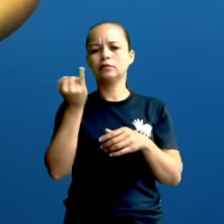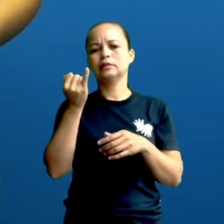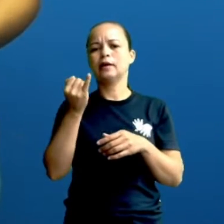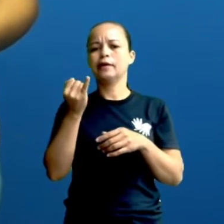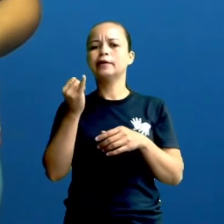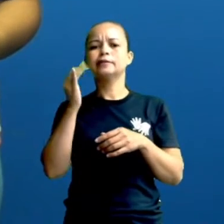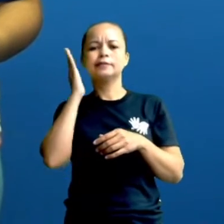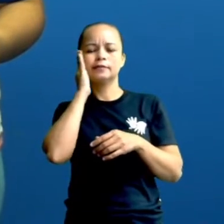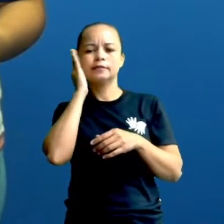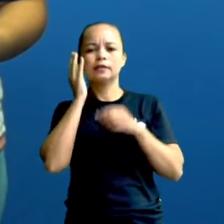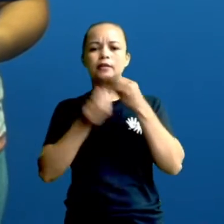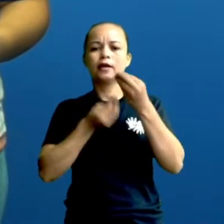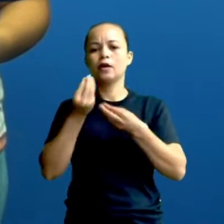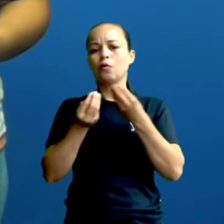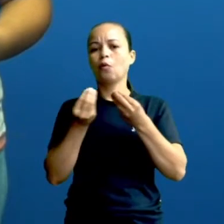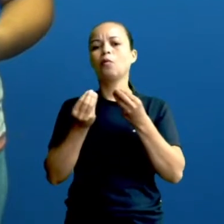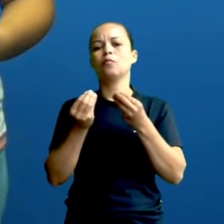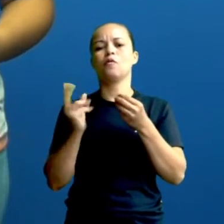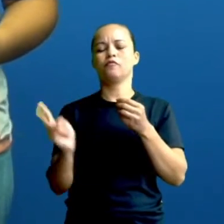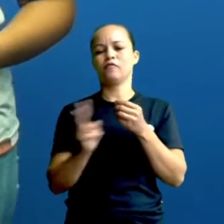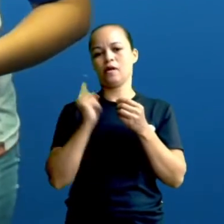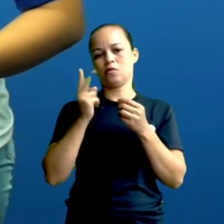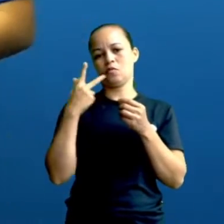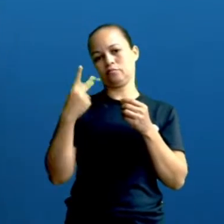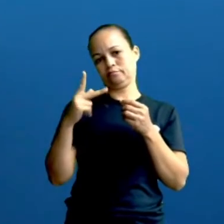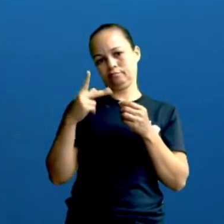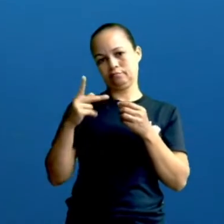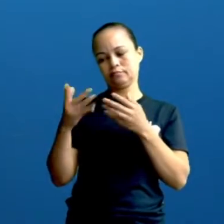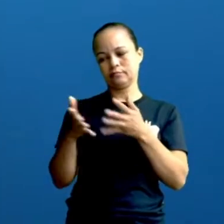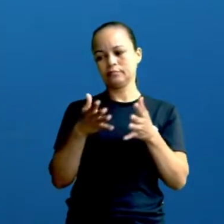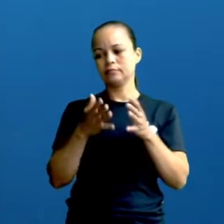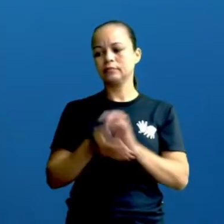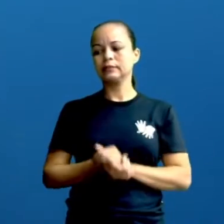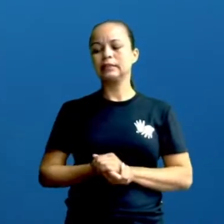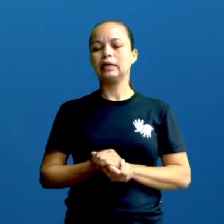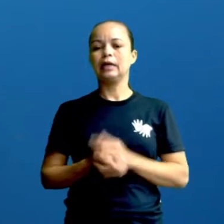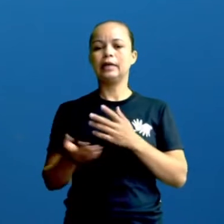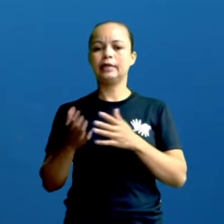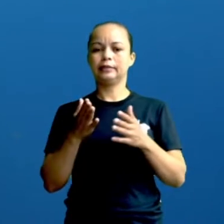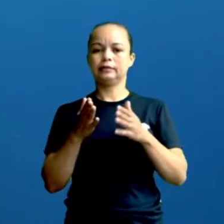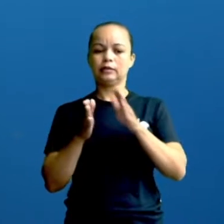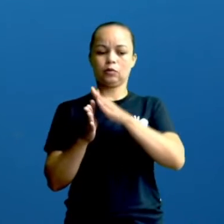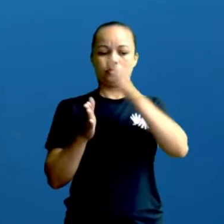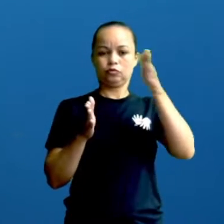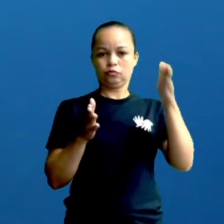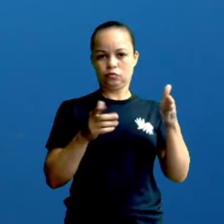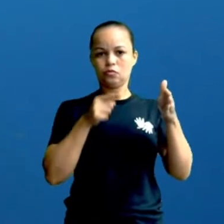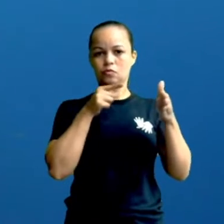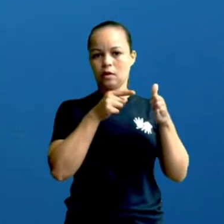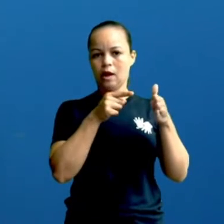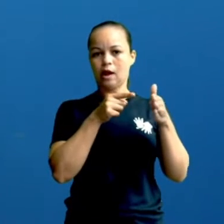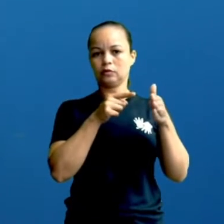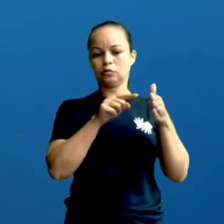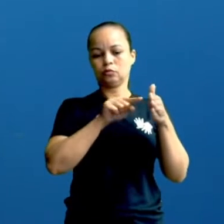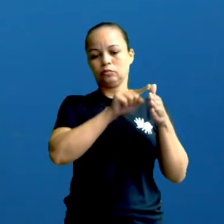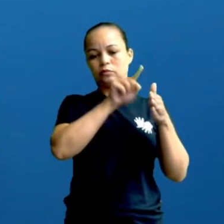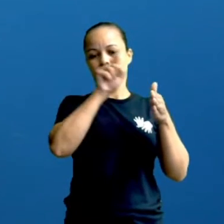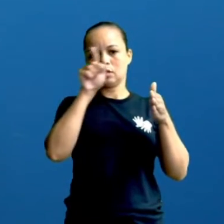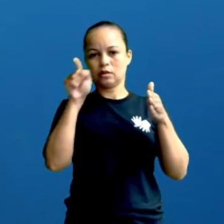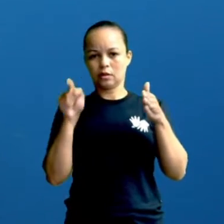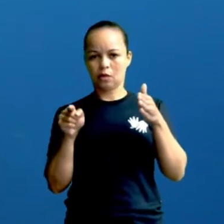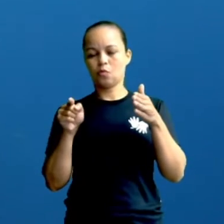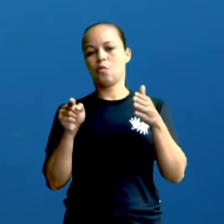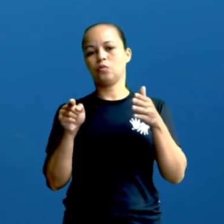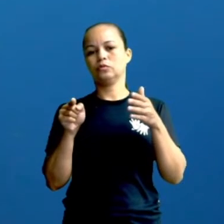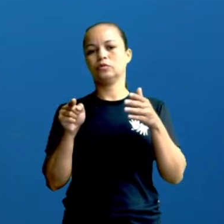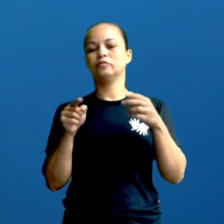o valor dessa circunferência, tá? Então, de um lado da circunferência até o outro,